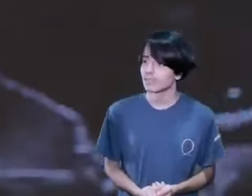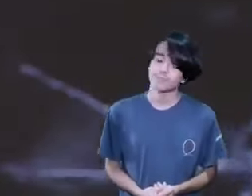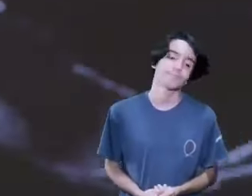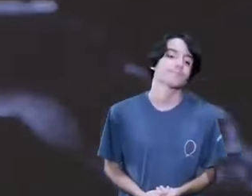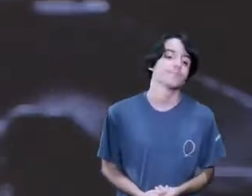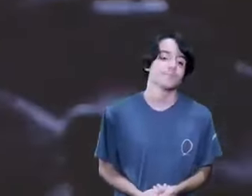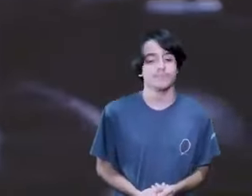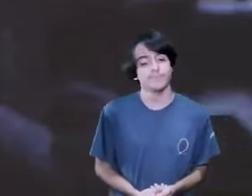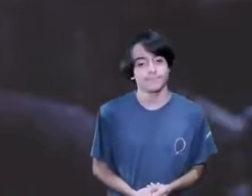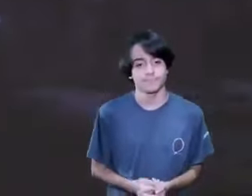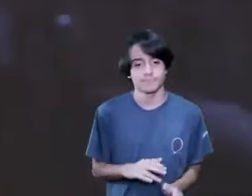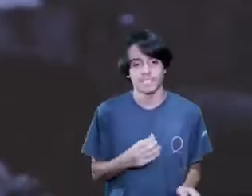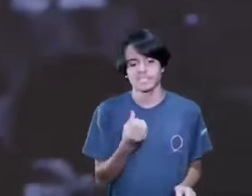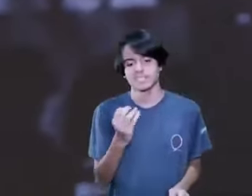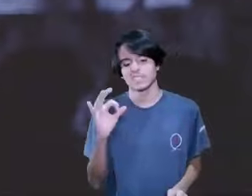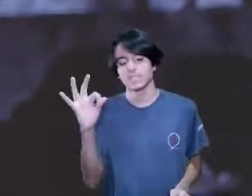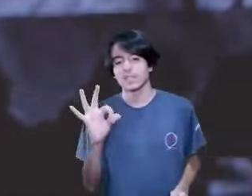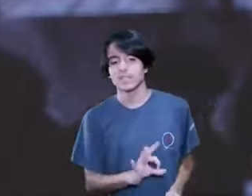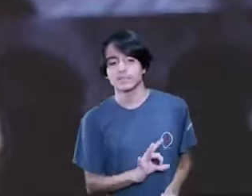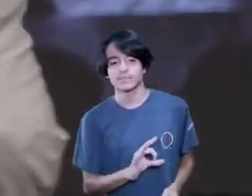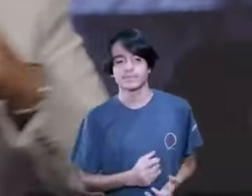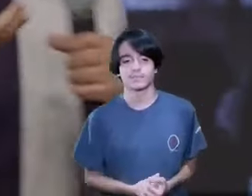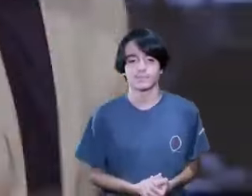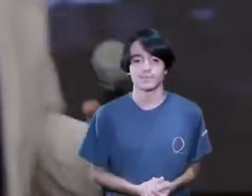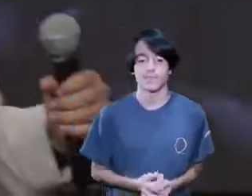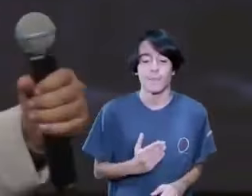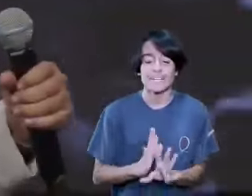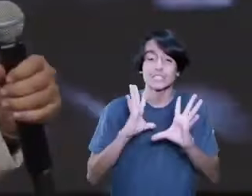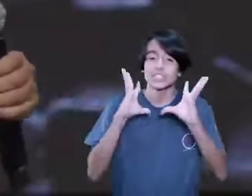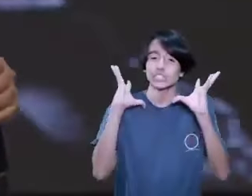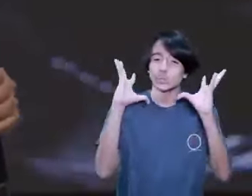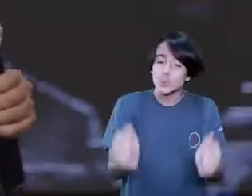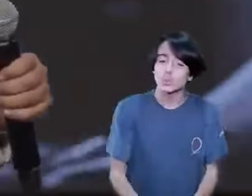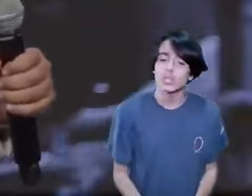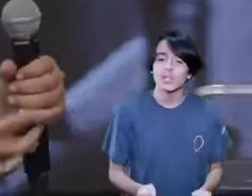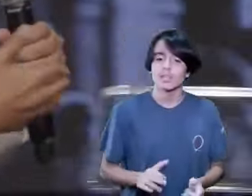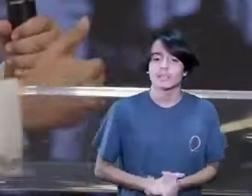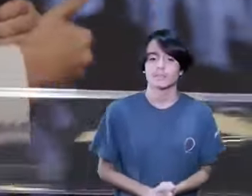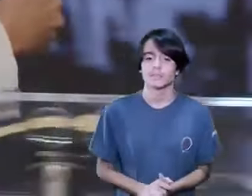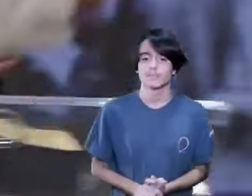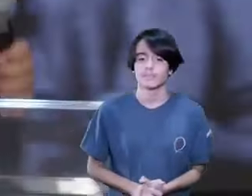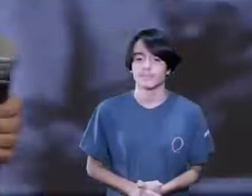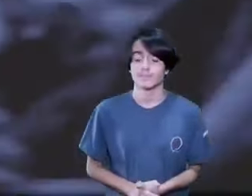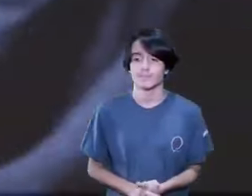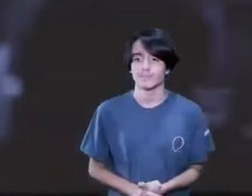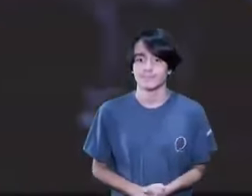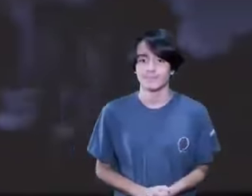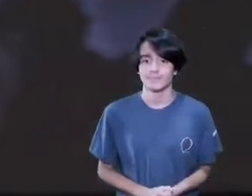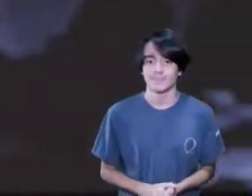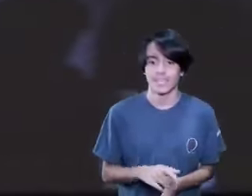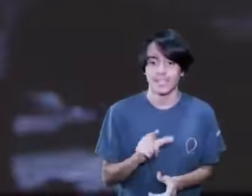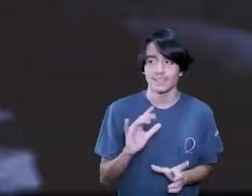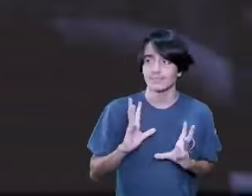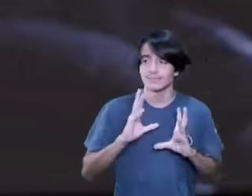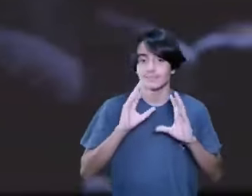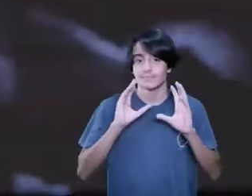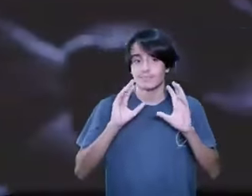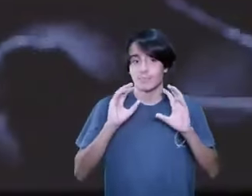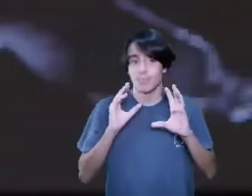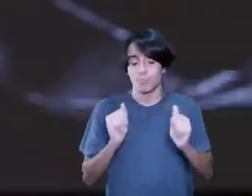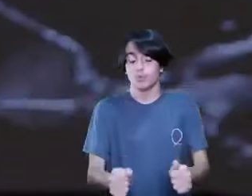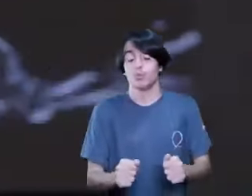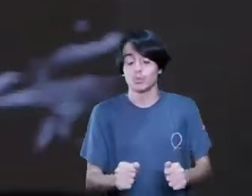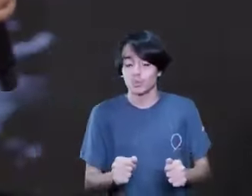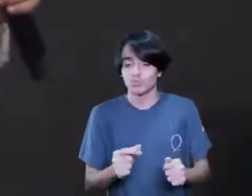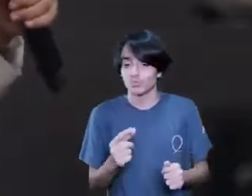Um bom 60%. Logo tudo. É extremo demais.